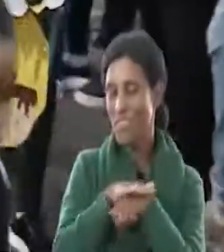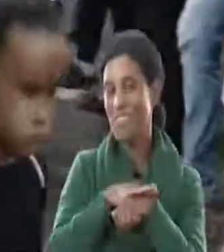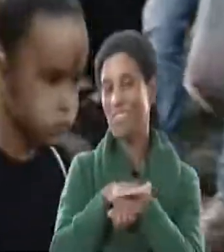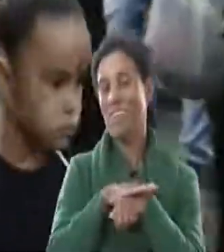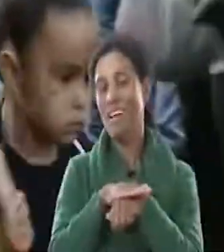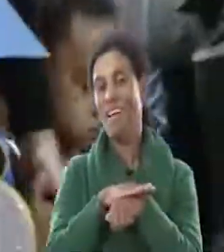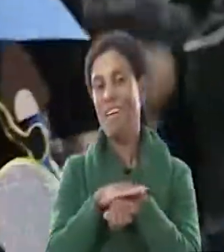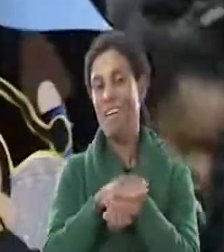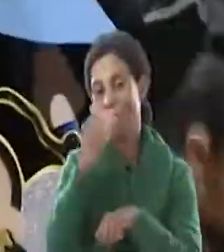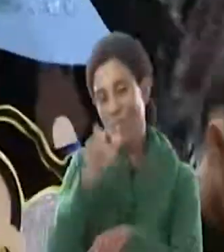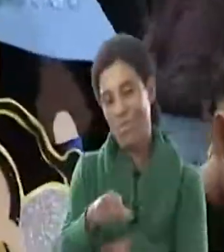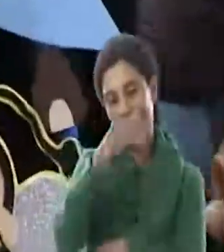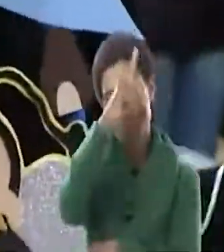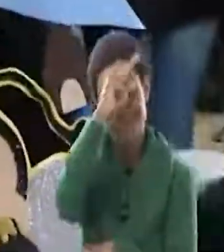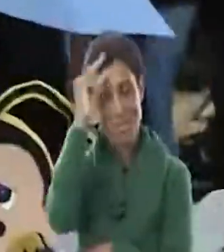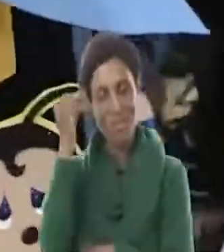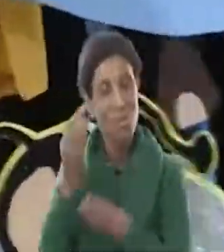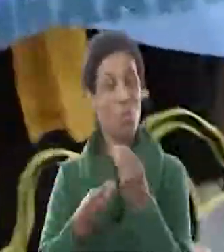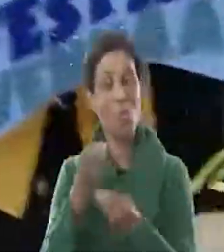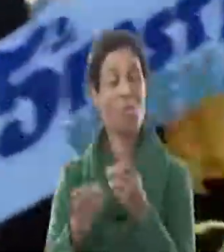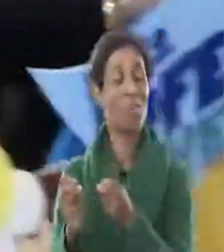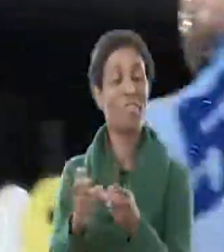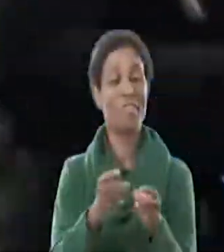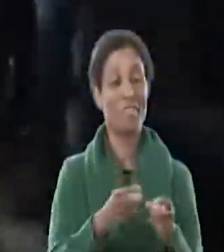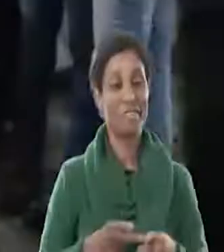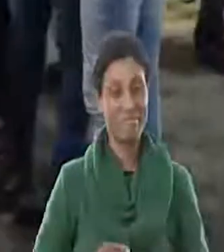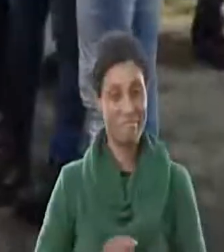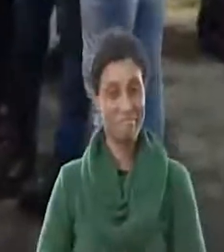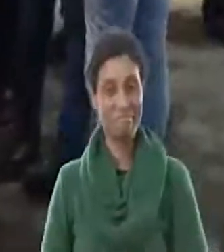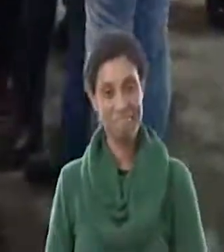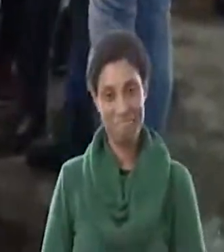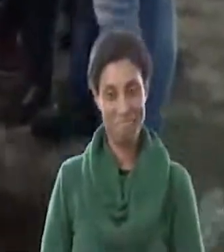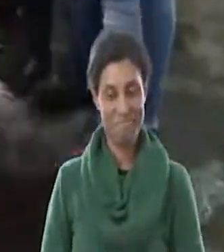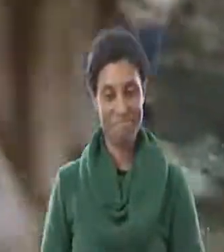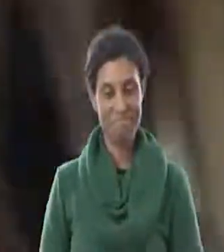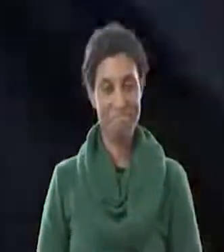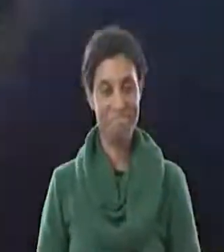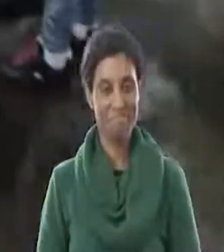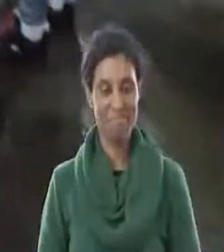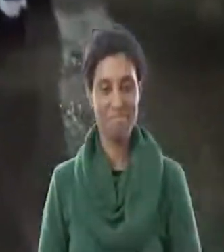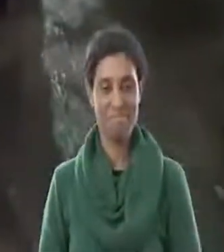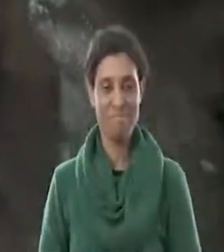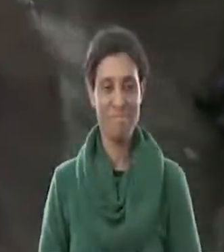a economia se movimenta durante o Festimel na cidade.